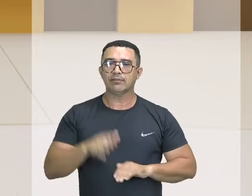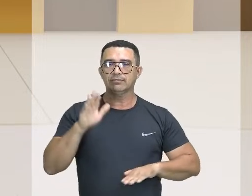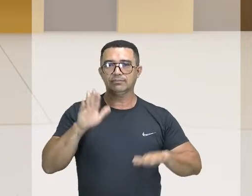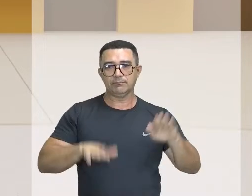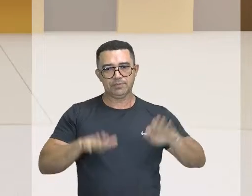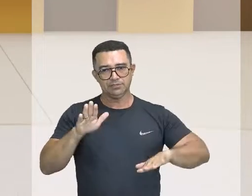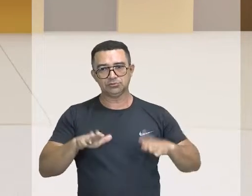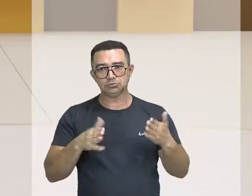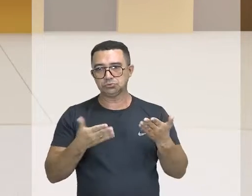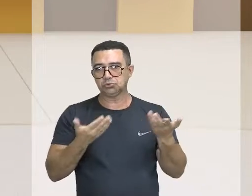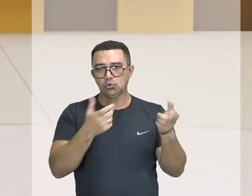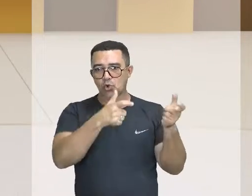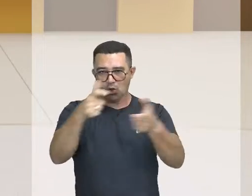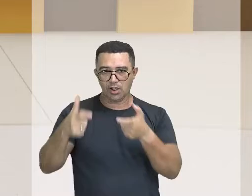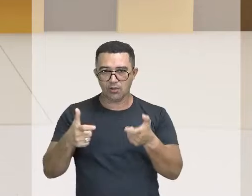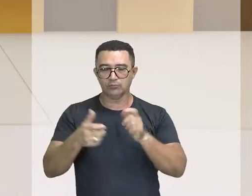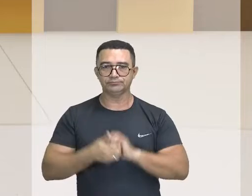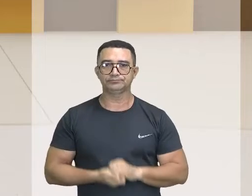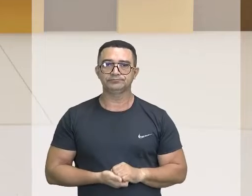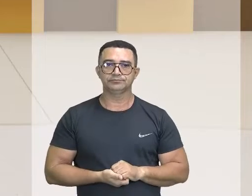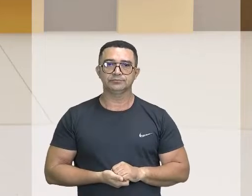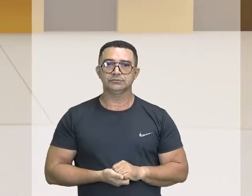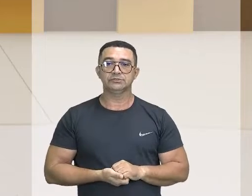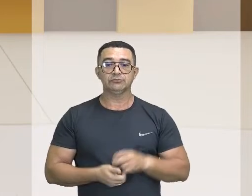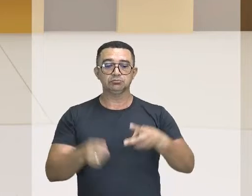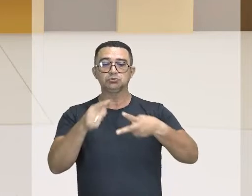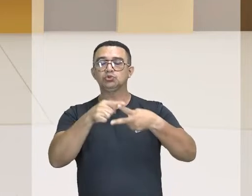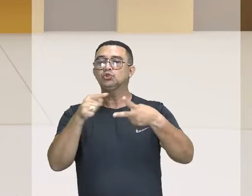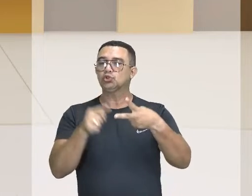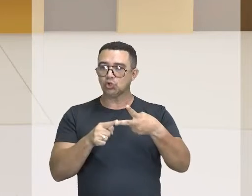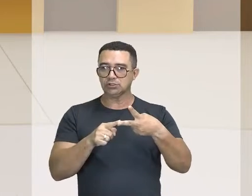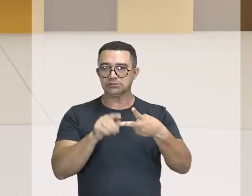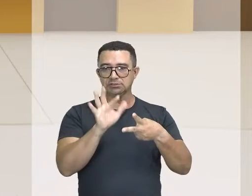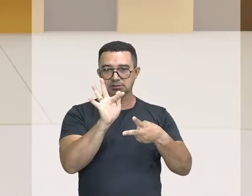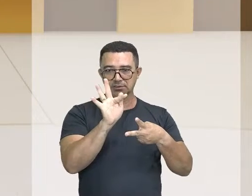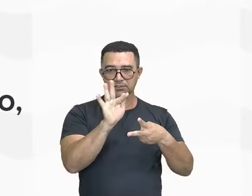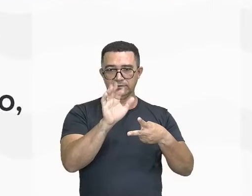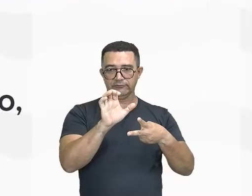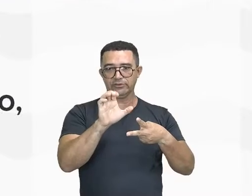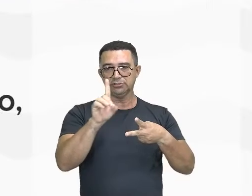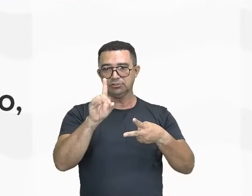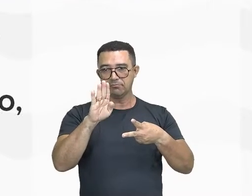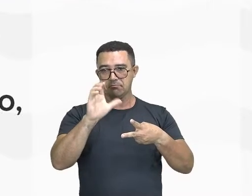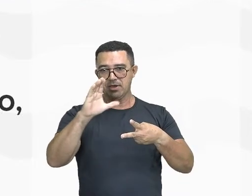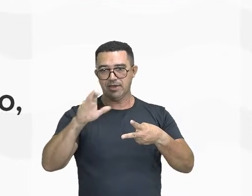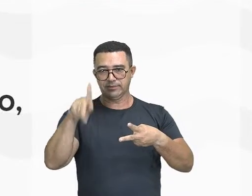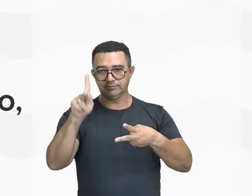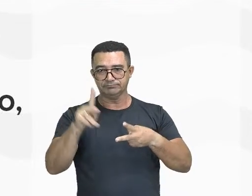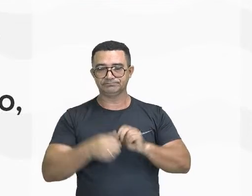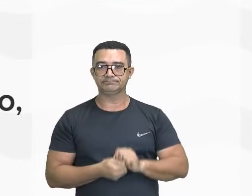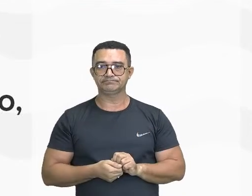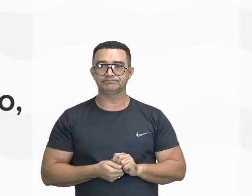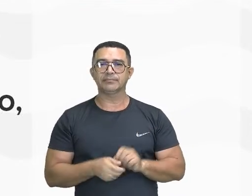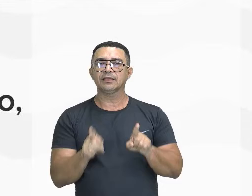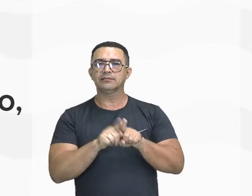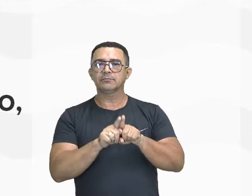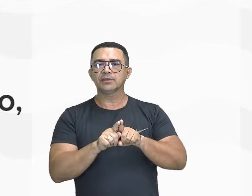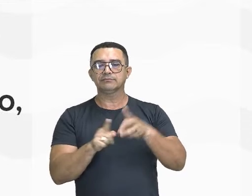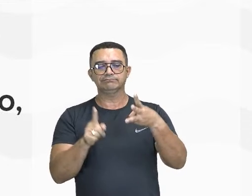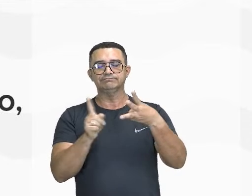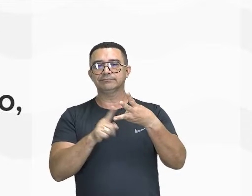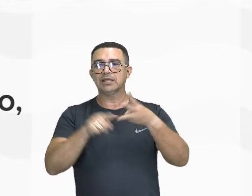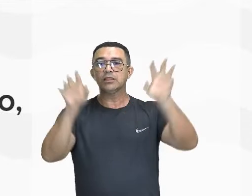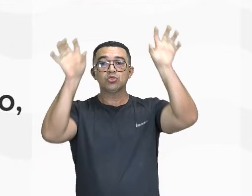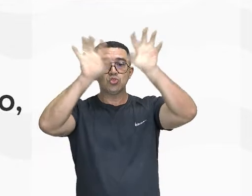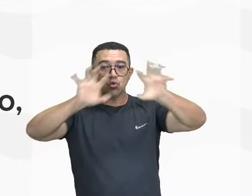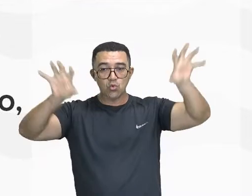posição. Bom, já vimos aí 2 mecanismos de feedback, né? Sim. Vamos para mais um, olha só. As nuvens. O mecanismo de